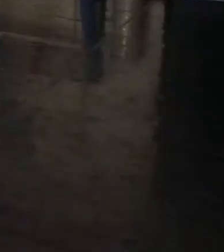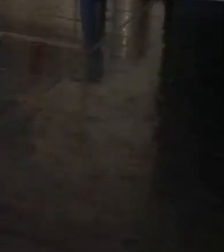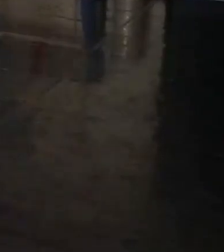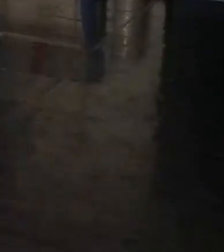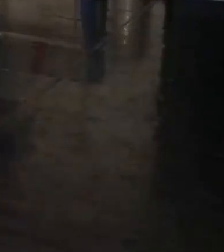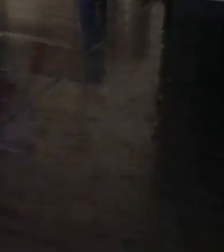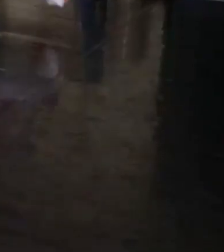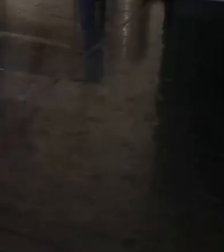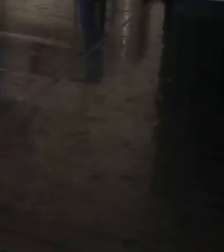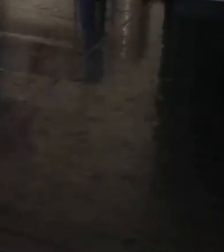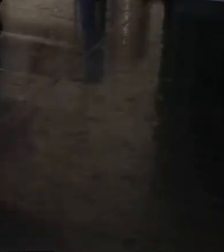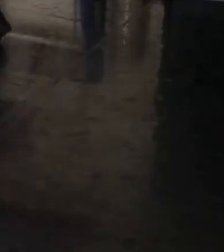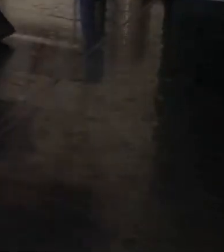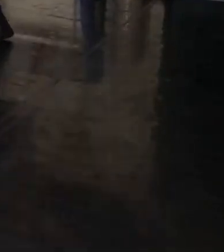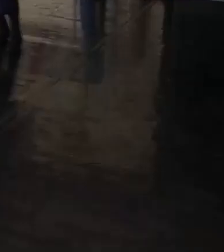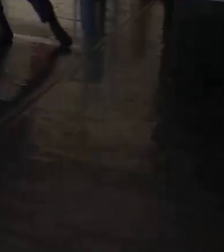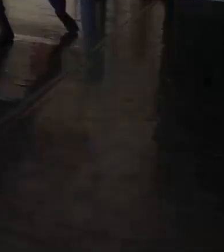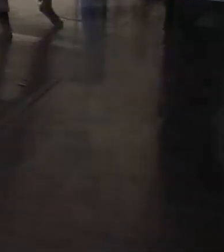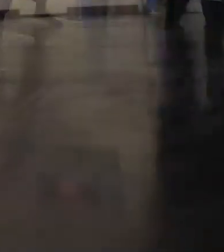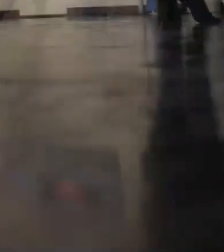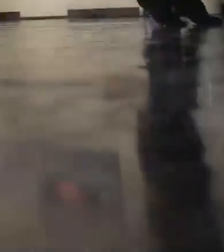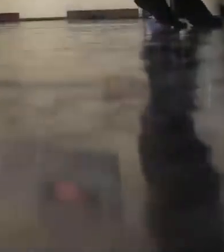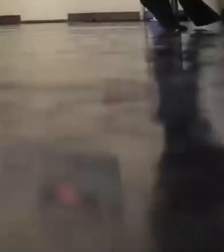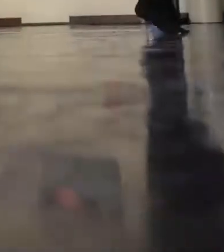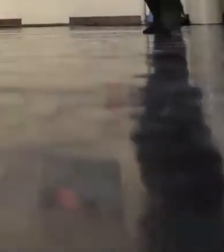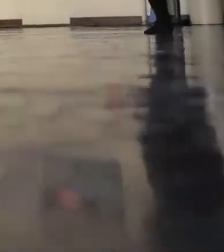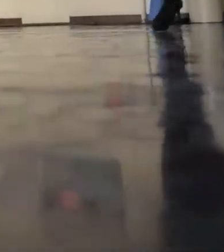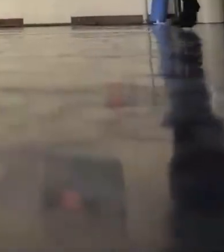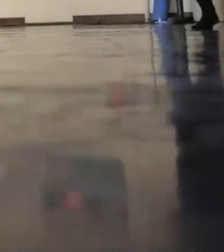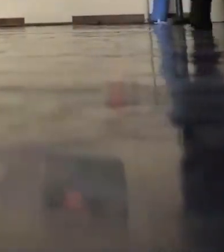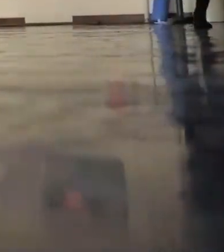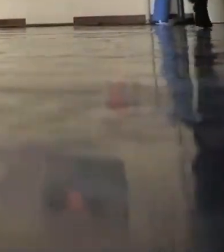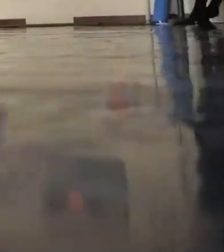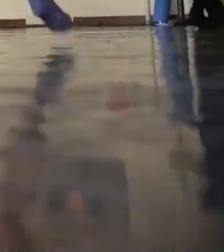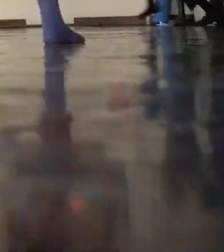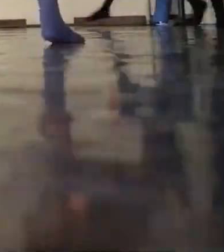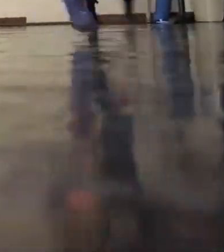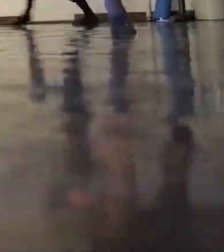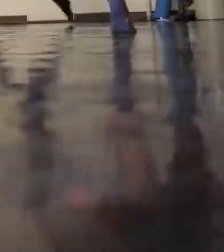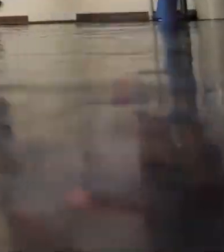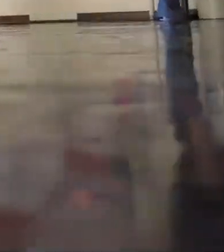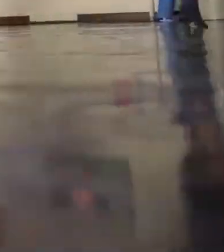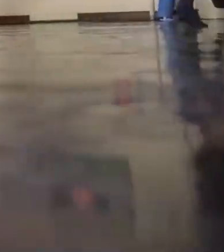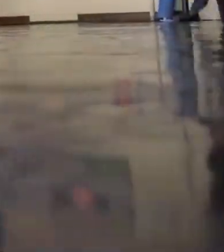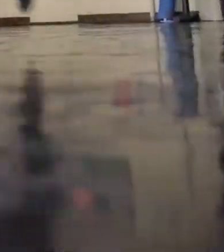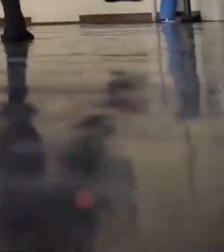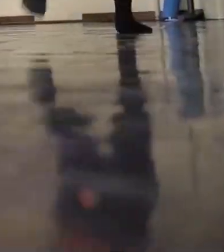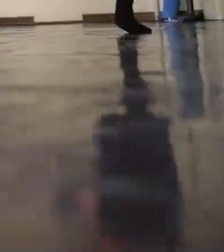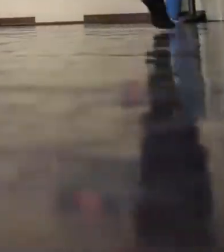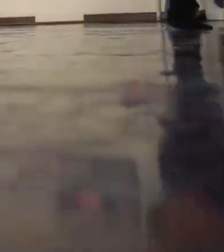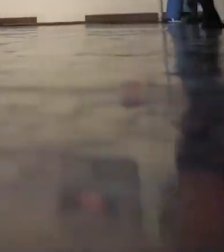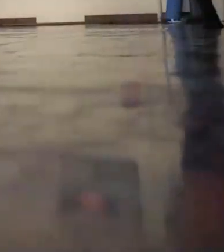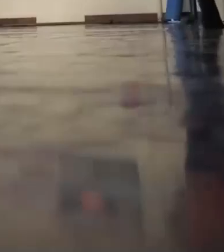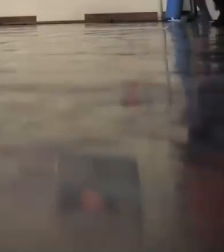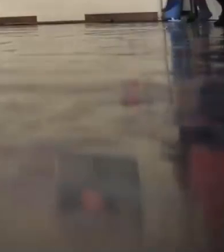Sangue de índio, conta suas lendas do mar.